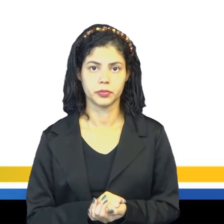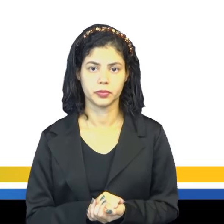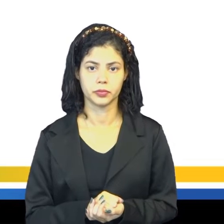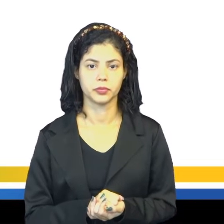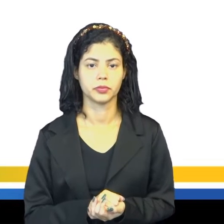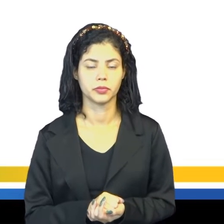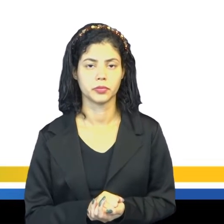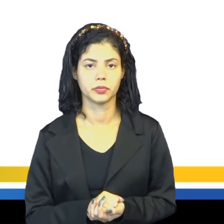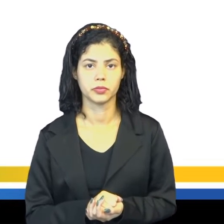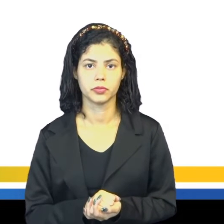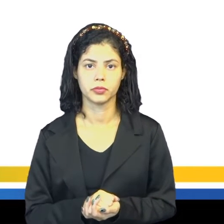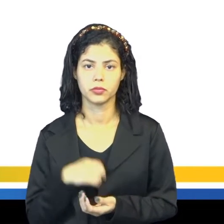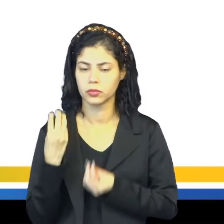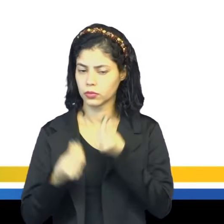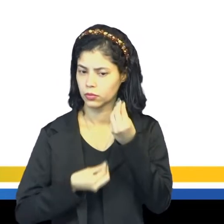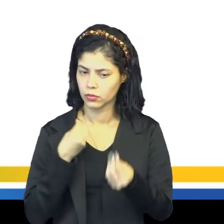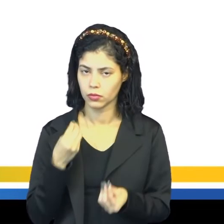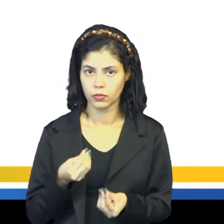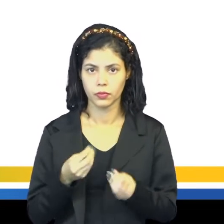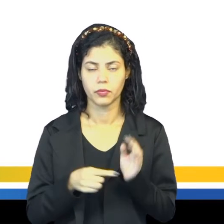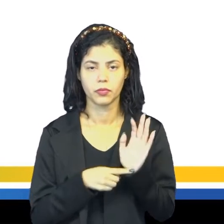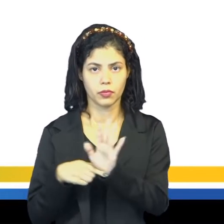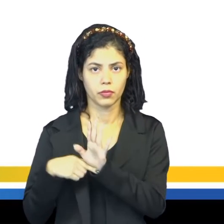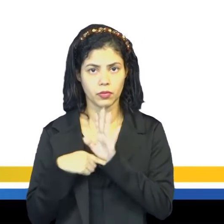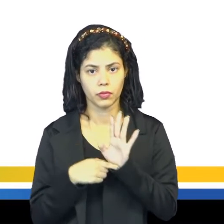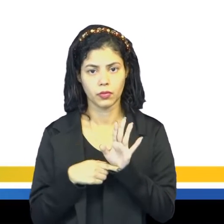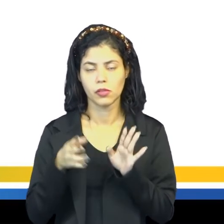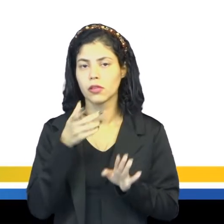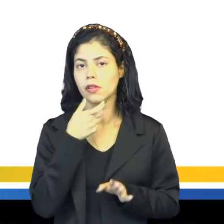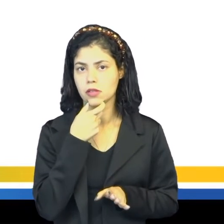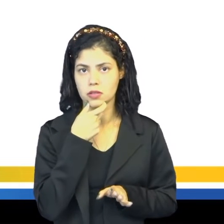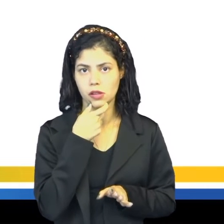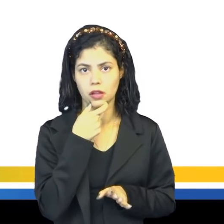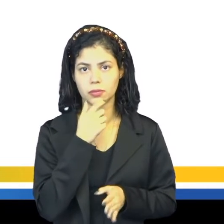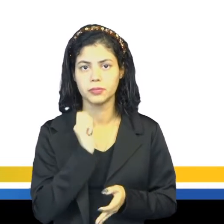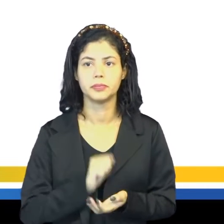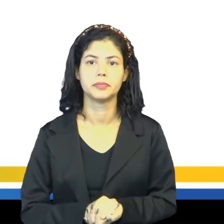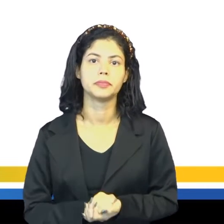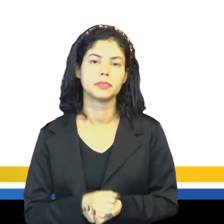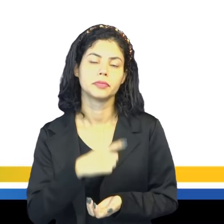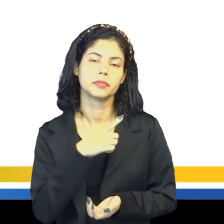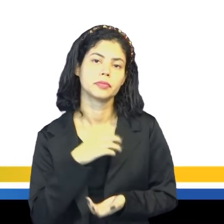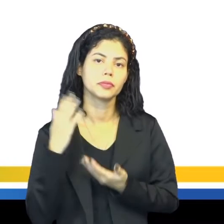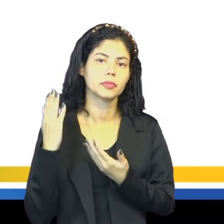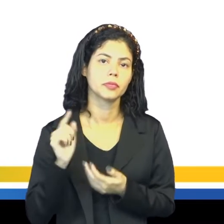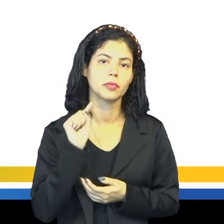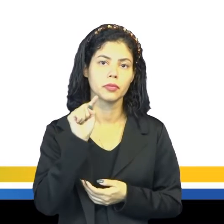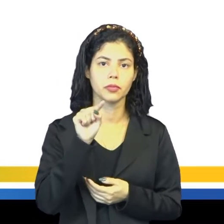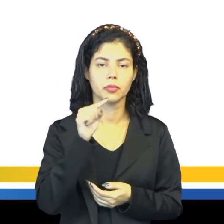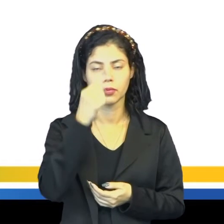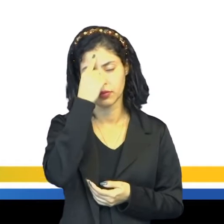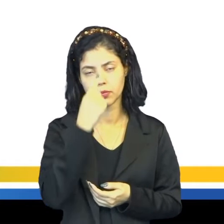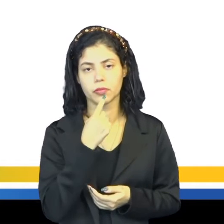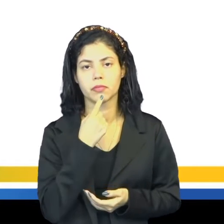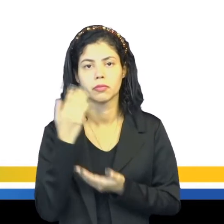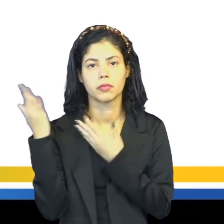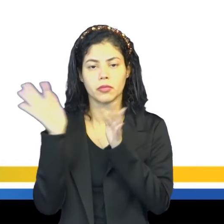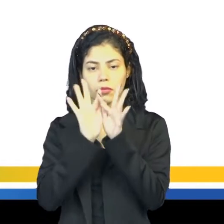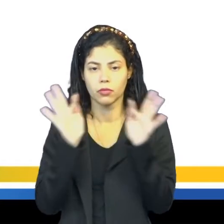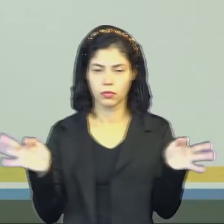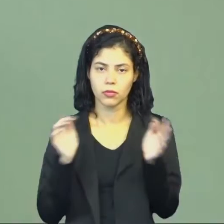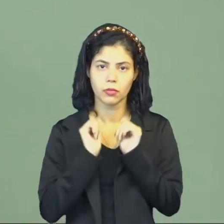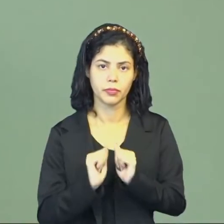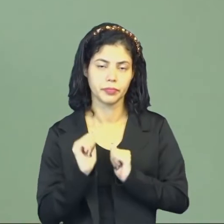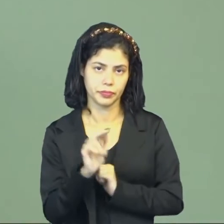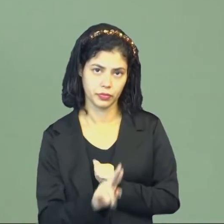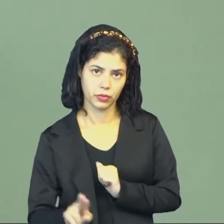yourself in English. Como se apresentar em inglês. Nós temos ali uma série de frases que